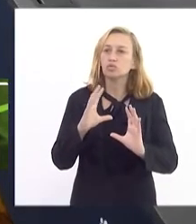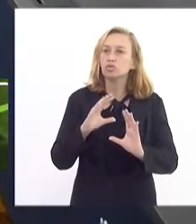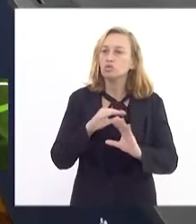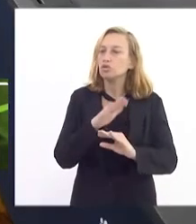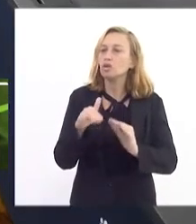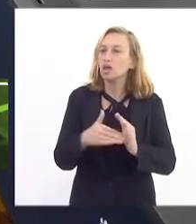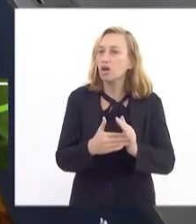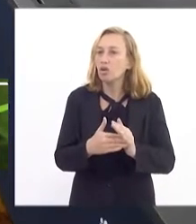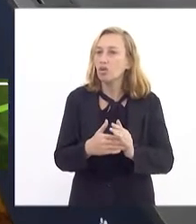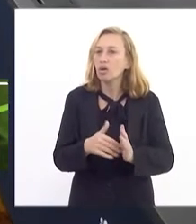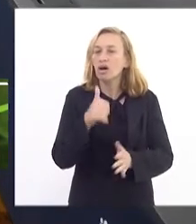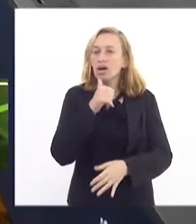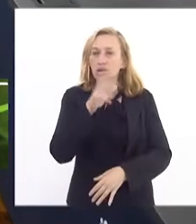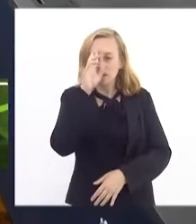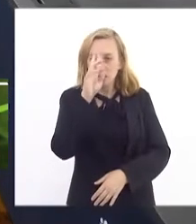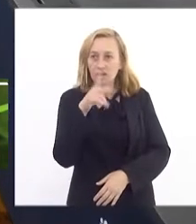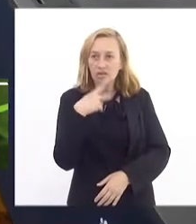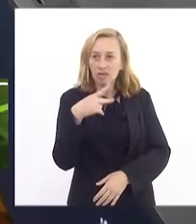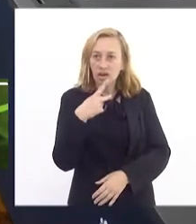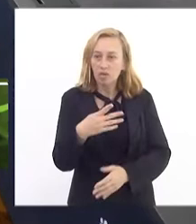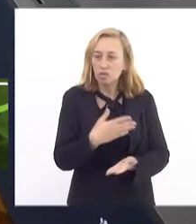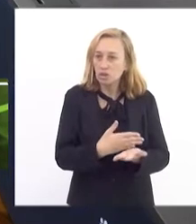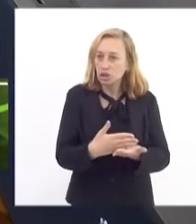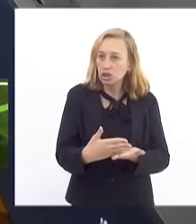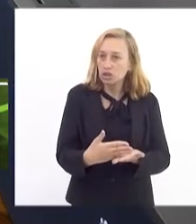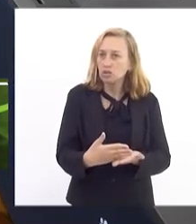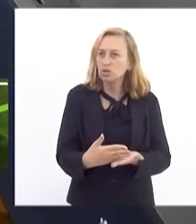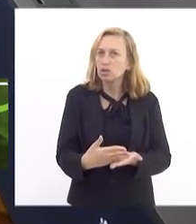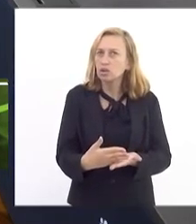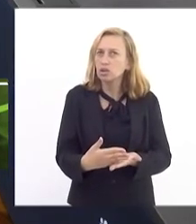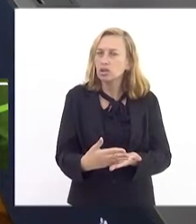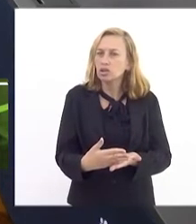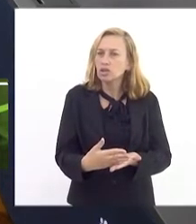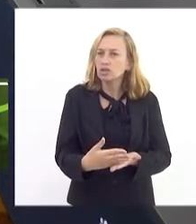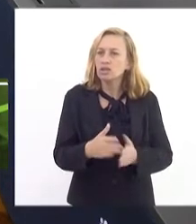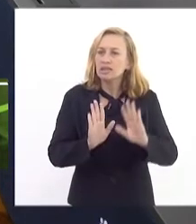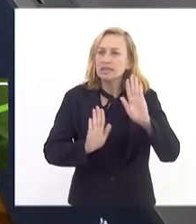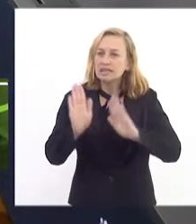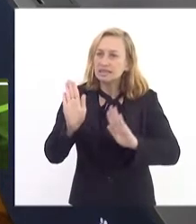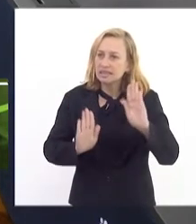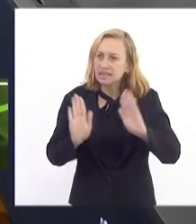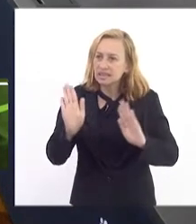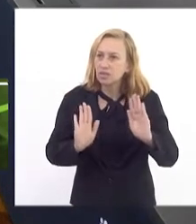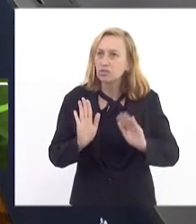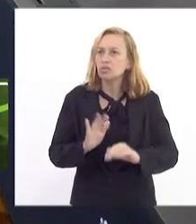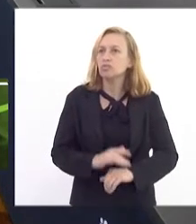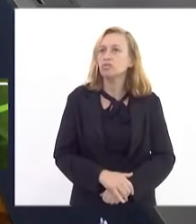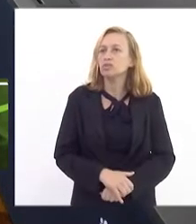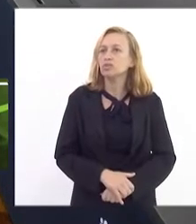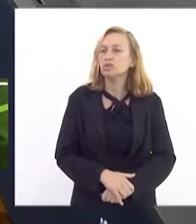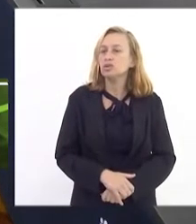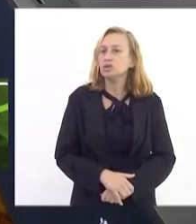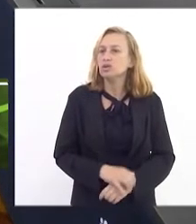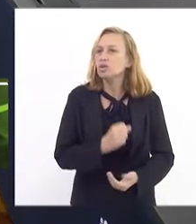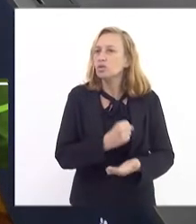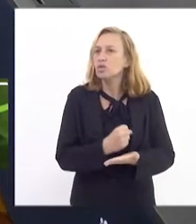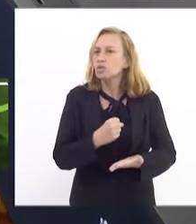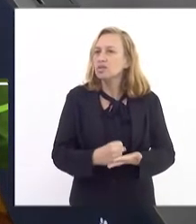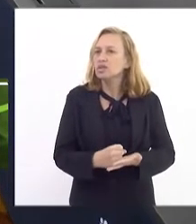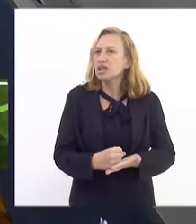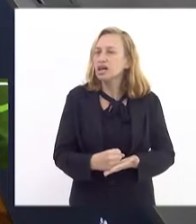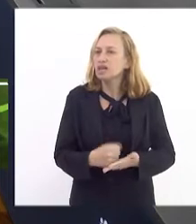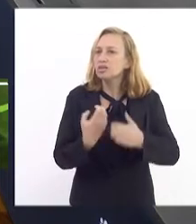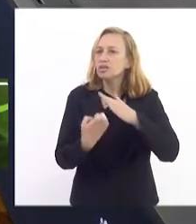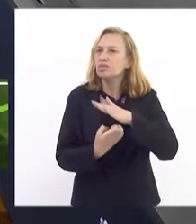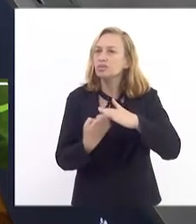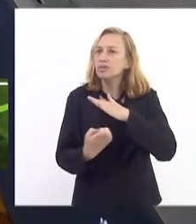A senhora falou, passando no início, que fez uma licitação e teria contratado uma